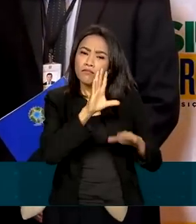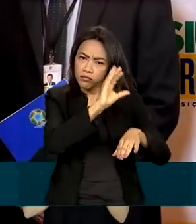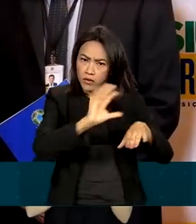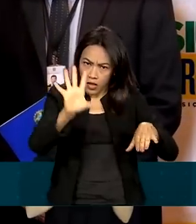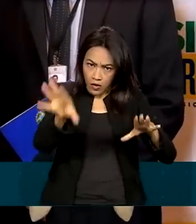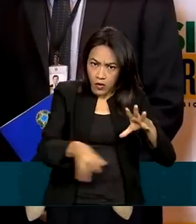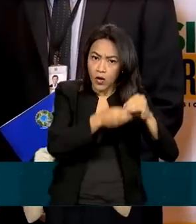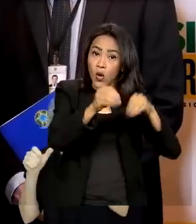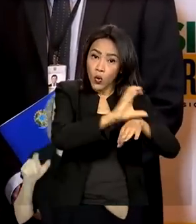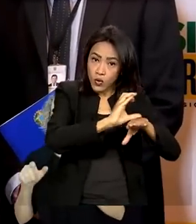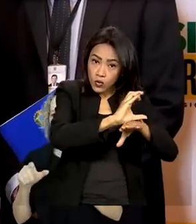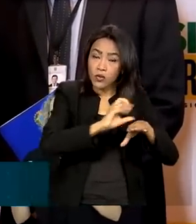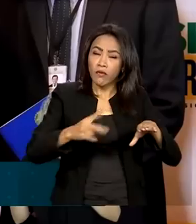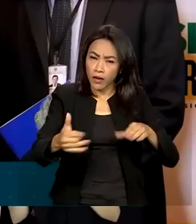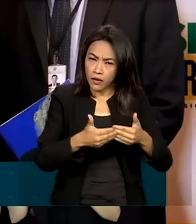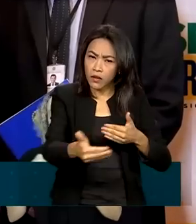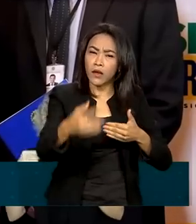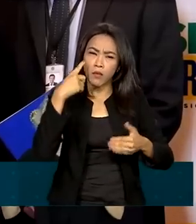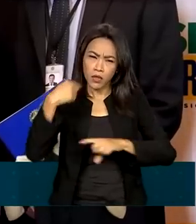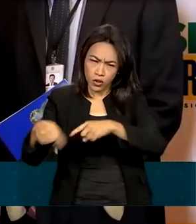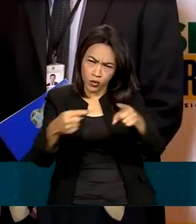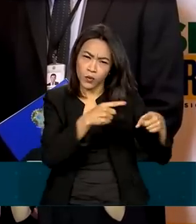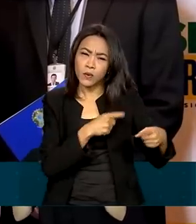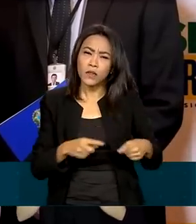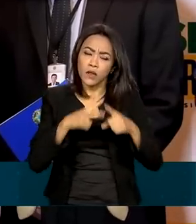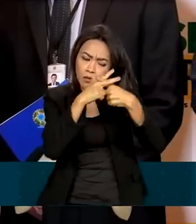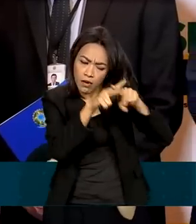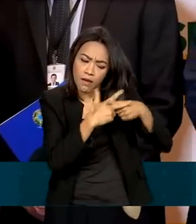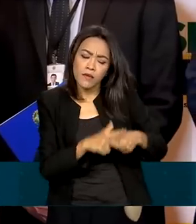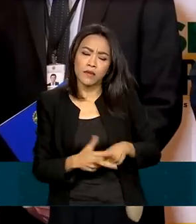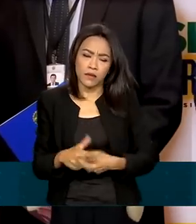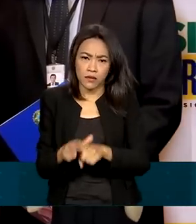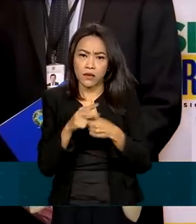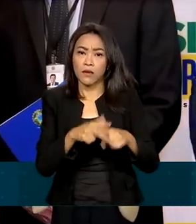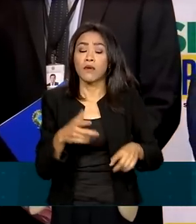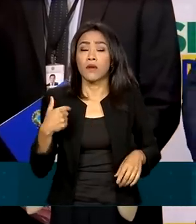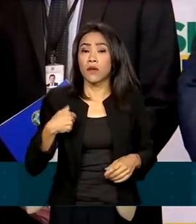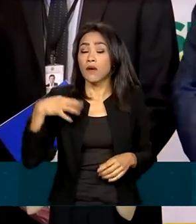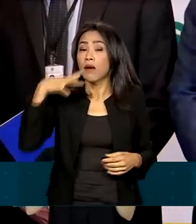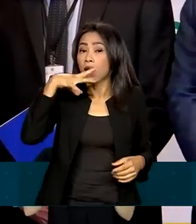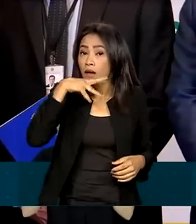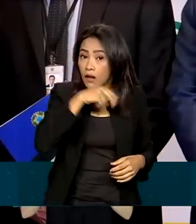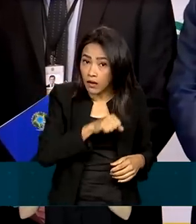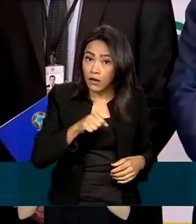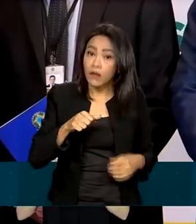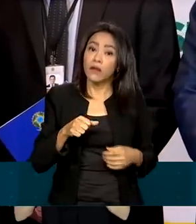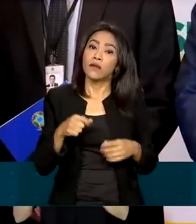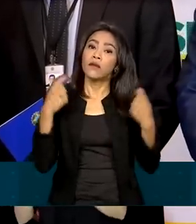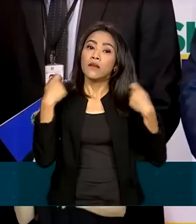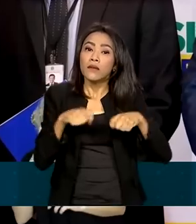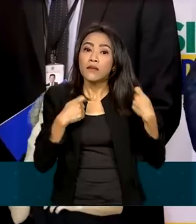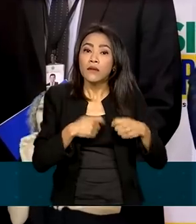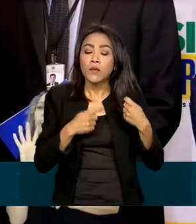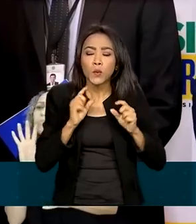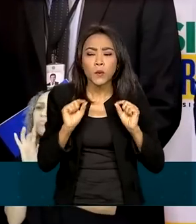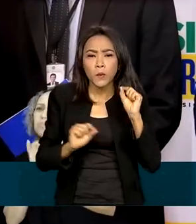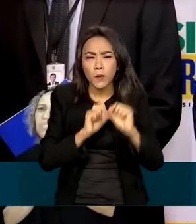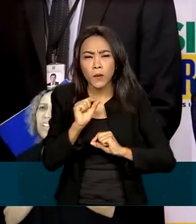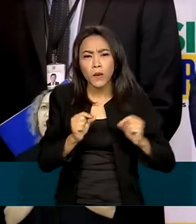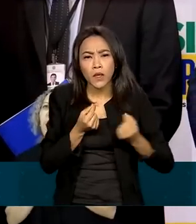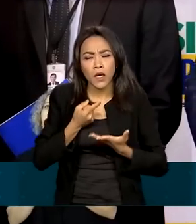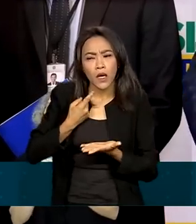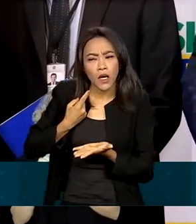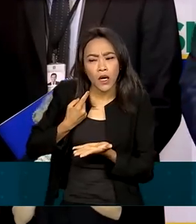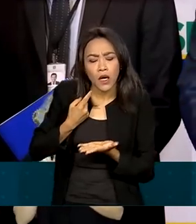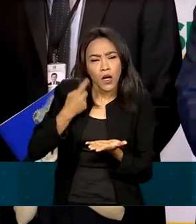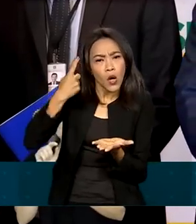discussão e uma revisão. E as coisas, eu acho que o ideal era fazer uma combinação